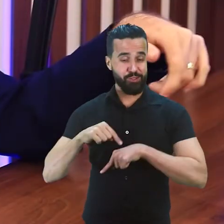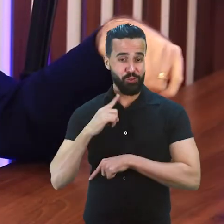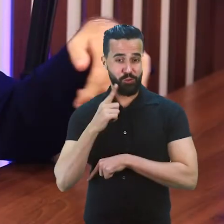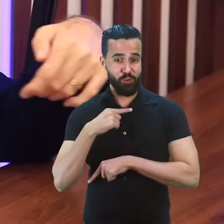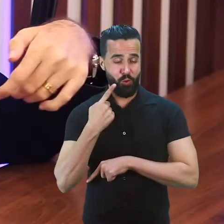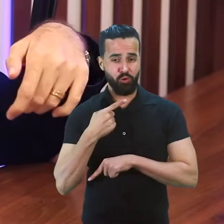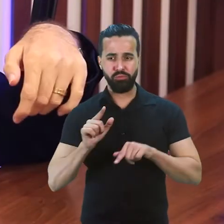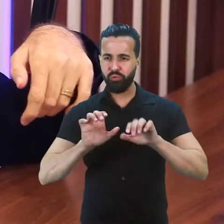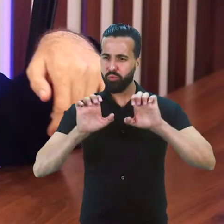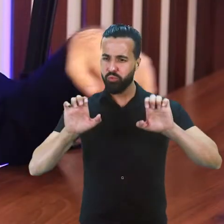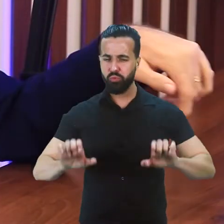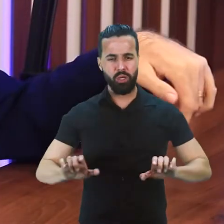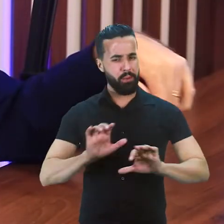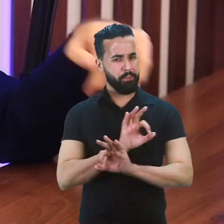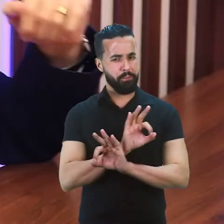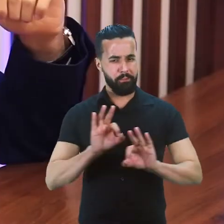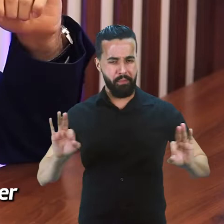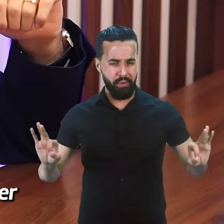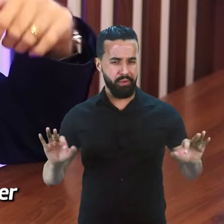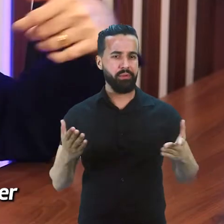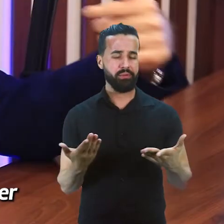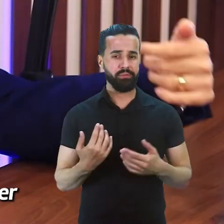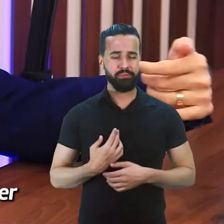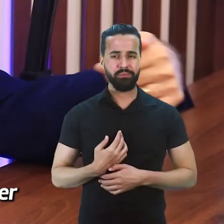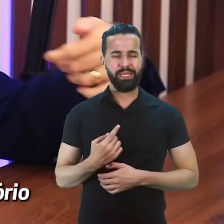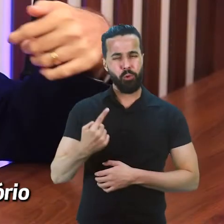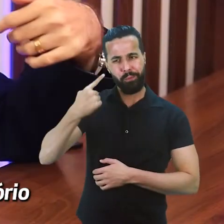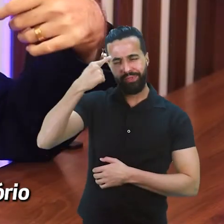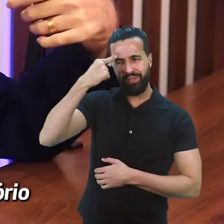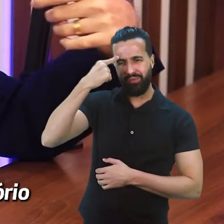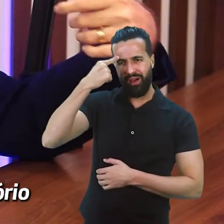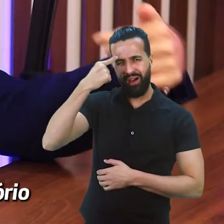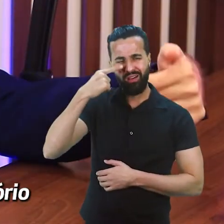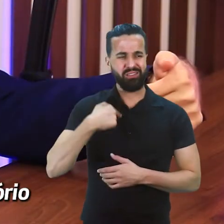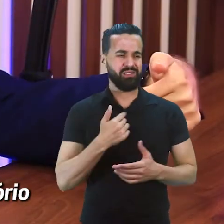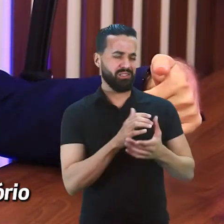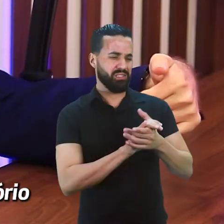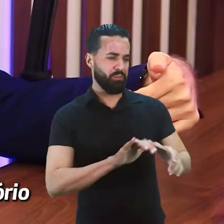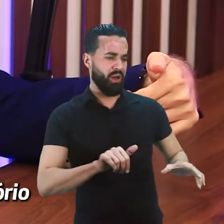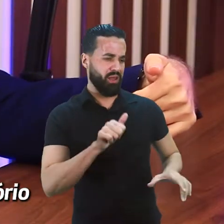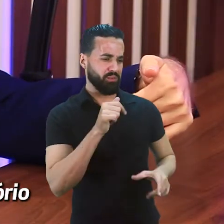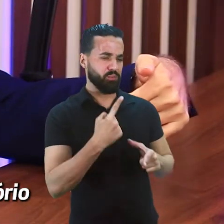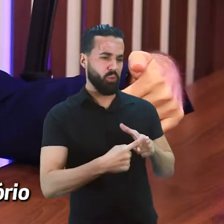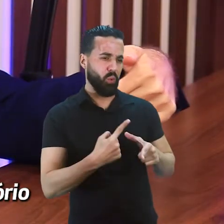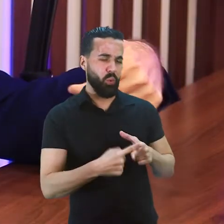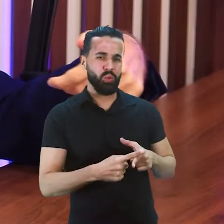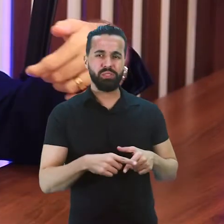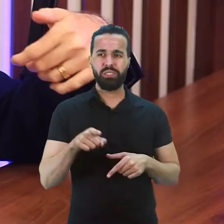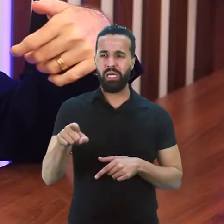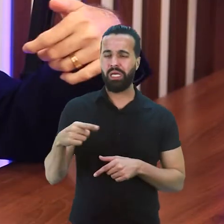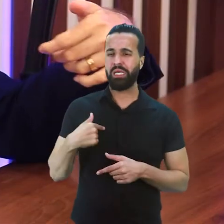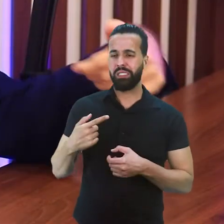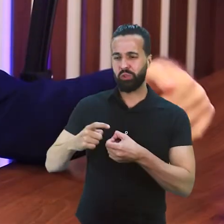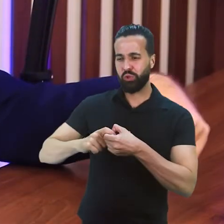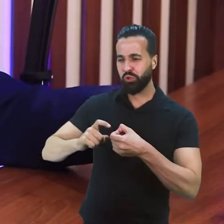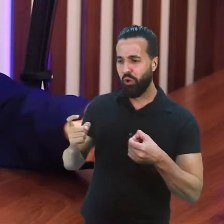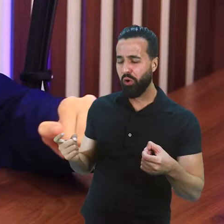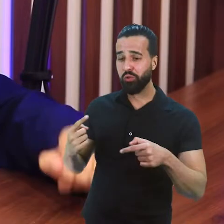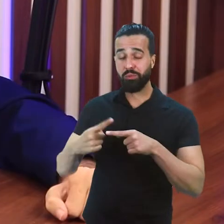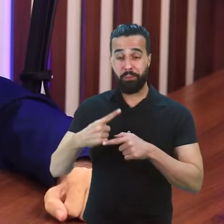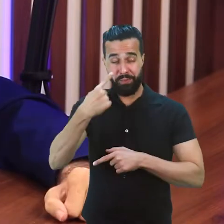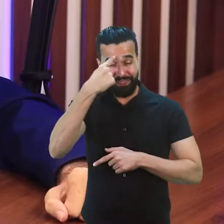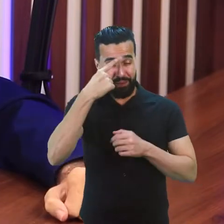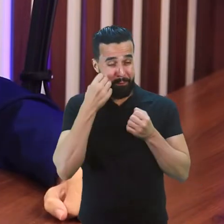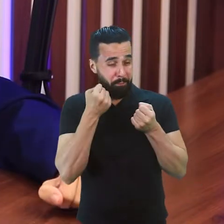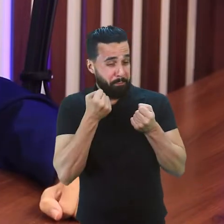assim, eu achava que eu ia ser um peso para todo mundo, Antônio. Eu queria separar da mulher, eu queria desfazer a sociedade do escritório com meu sócio. Ainda chegou a conversar com